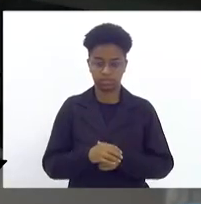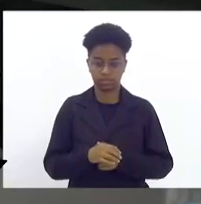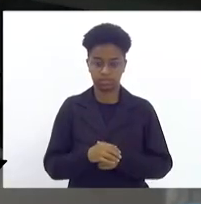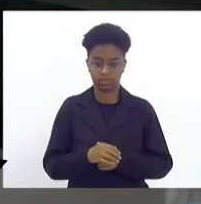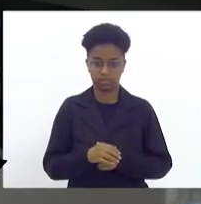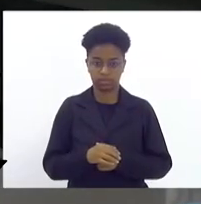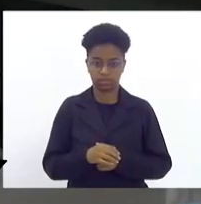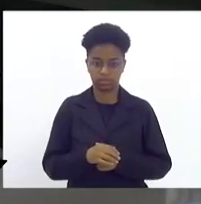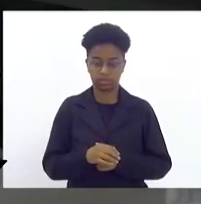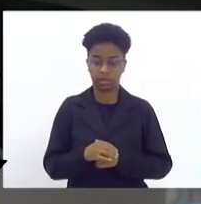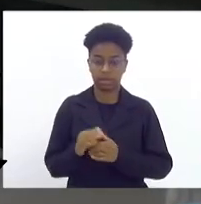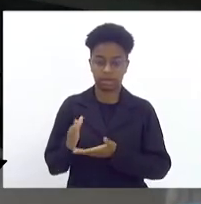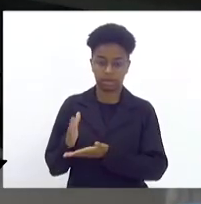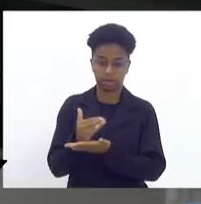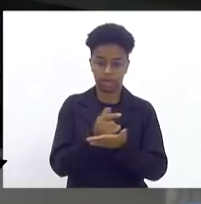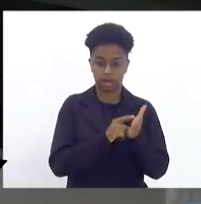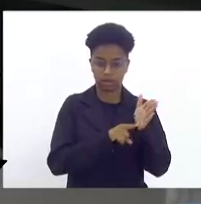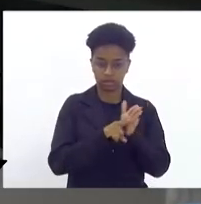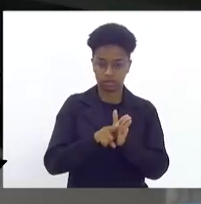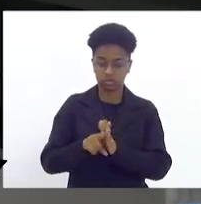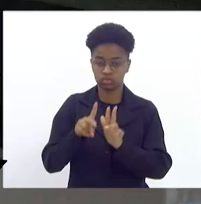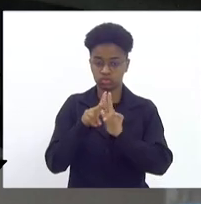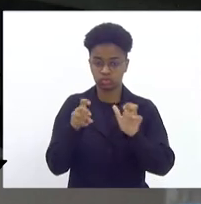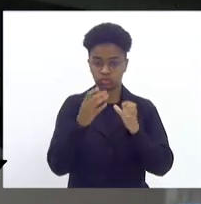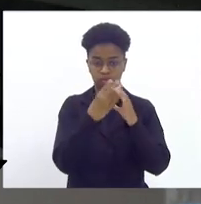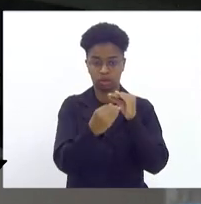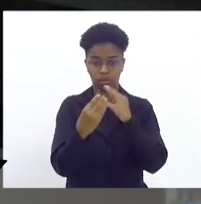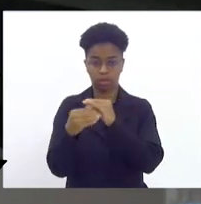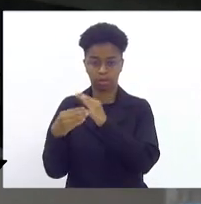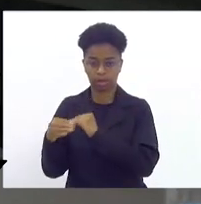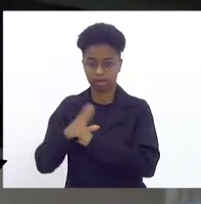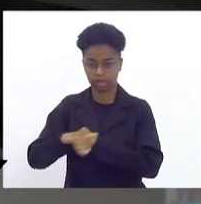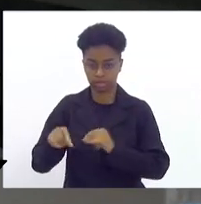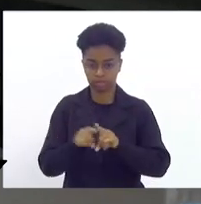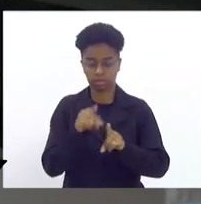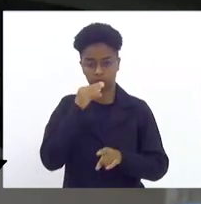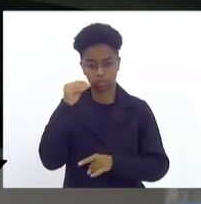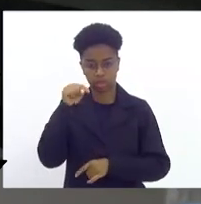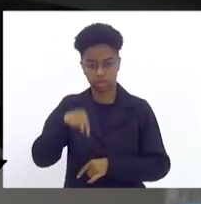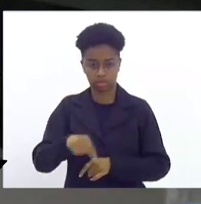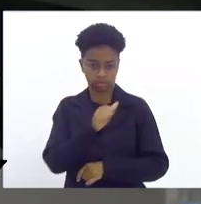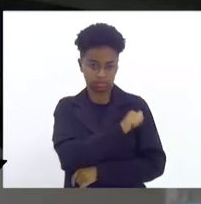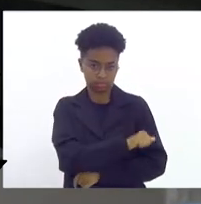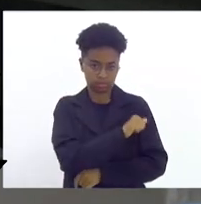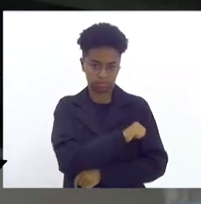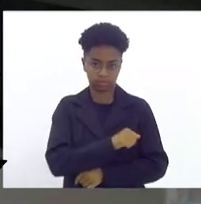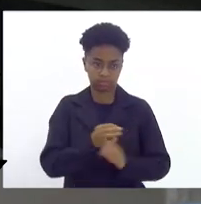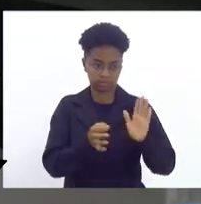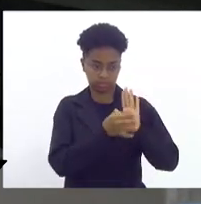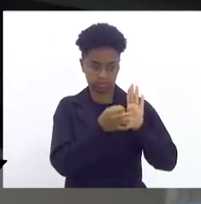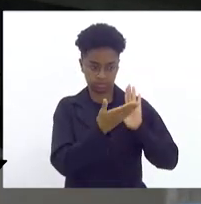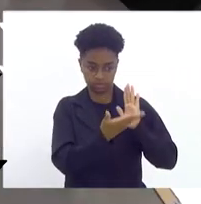de dados e estudos sobre desaparecimento de crianças e adolescentes no território do Rio de Janeiro. Com a palavra, o relator.